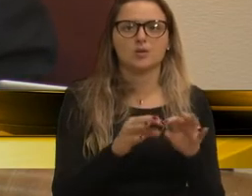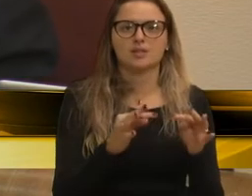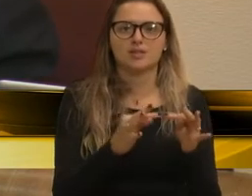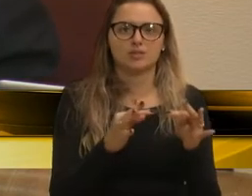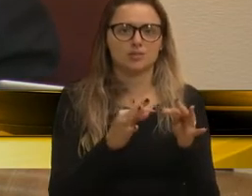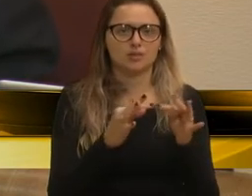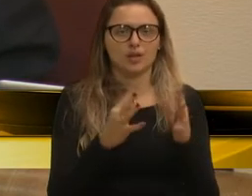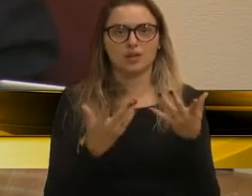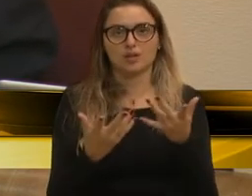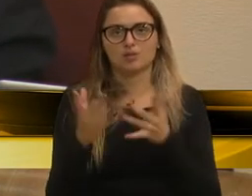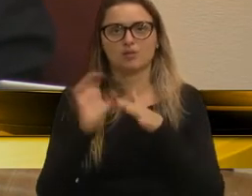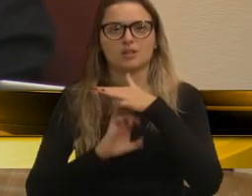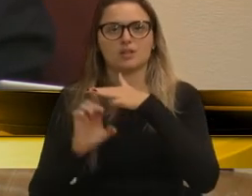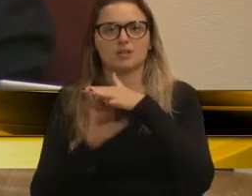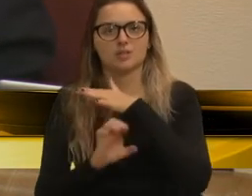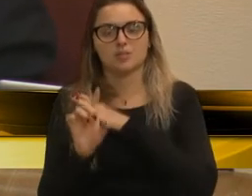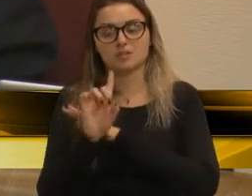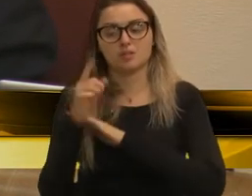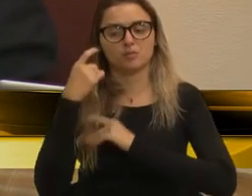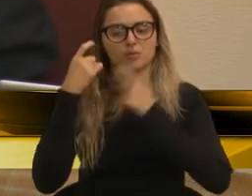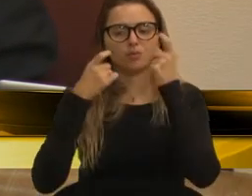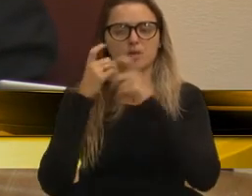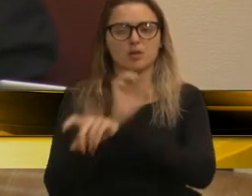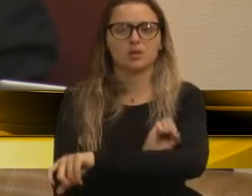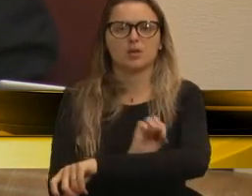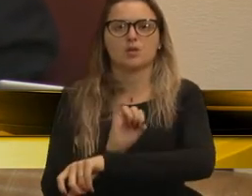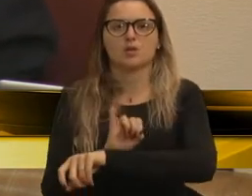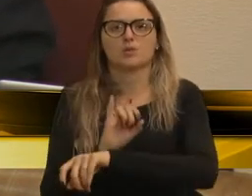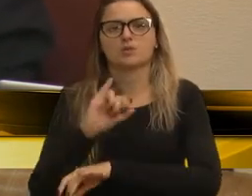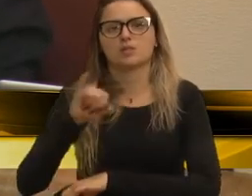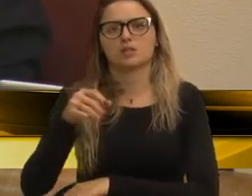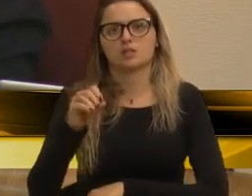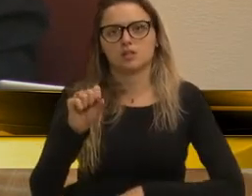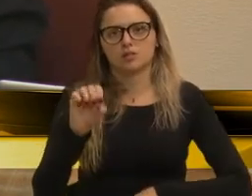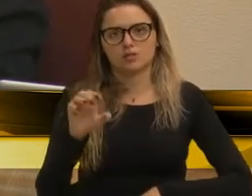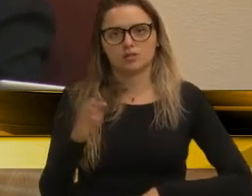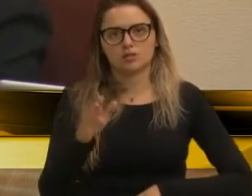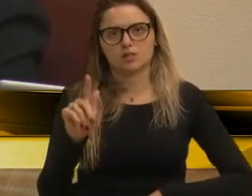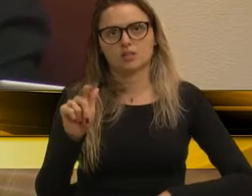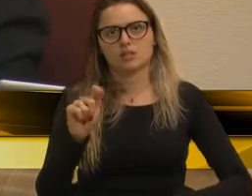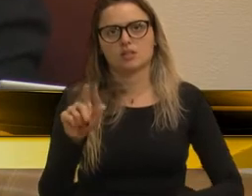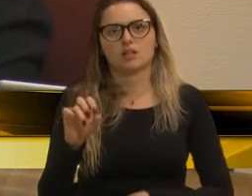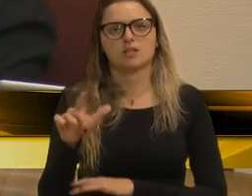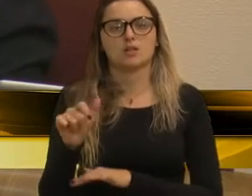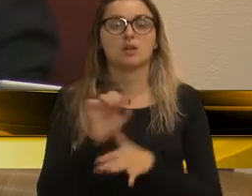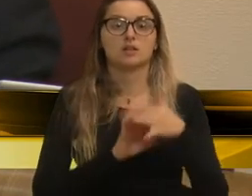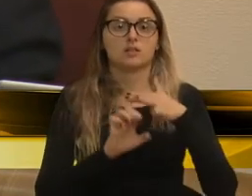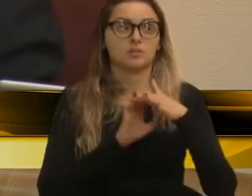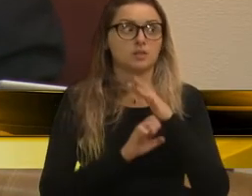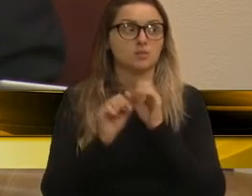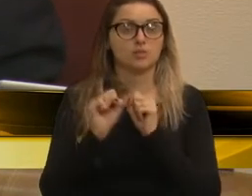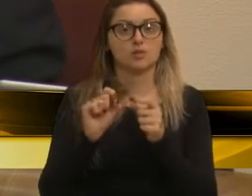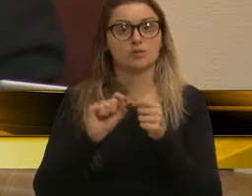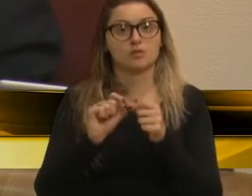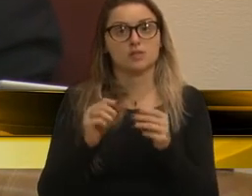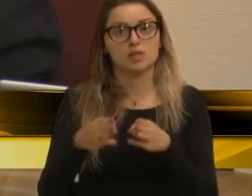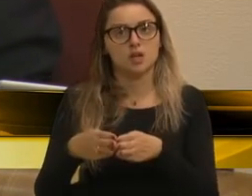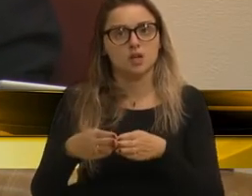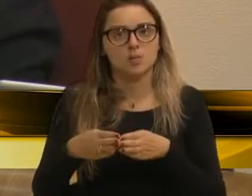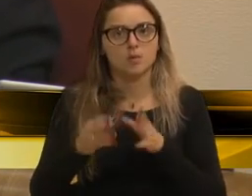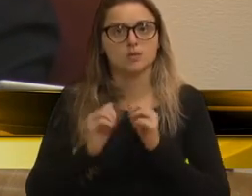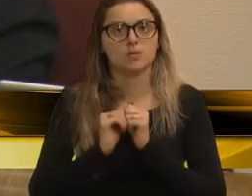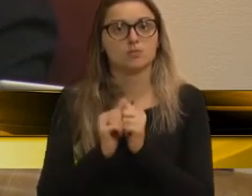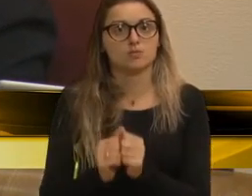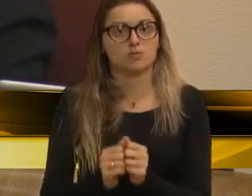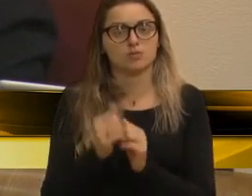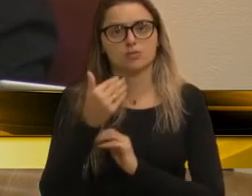classe empresarial em relação ao Senai José Gazola, poderia fazer uma moção, as entidades empresariais poderiam fazer uma moção em conjunto, também elas,